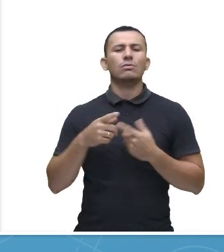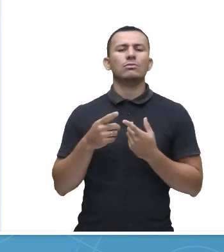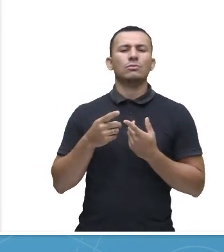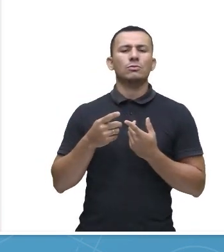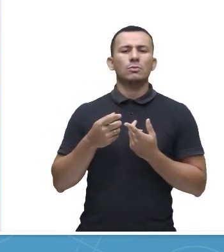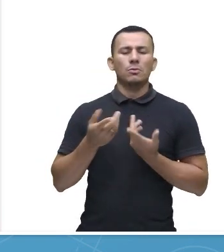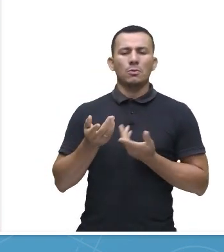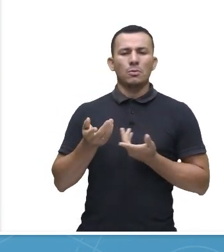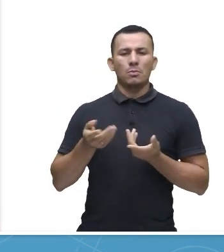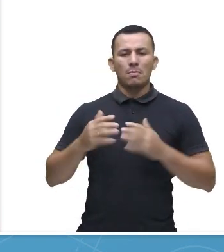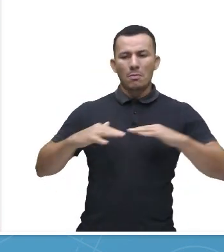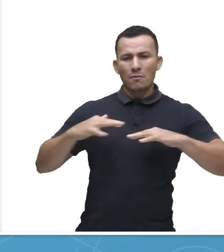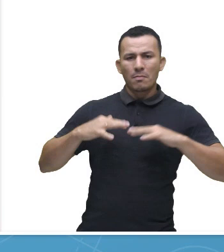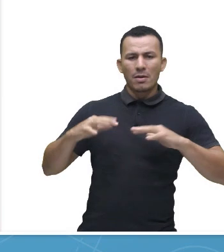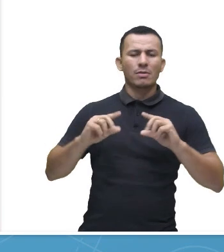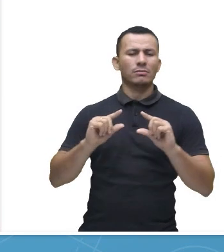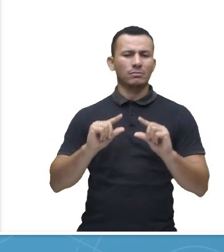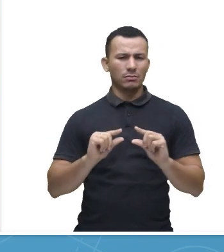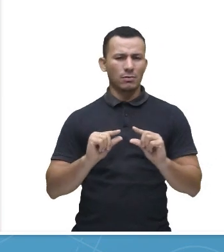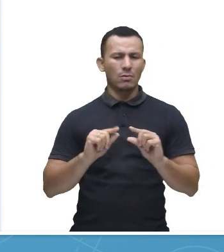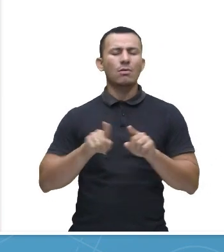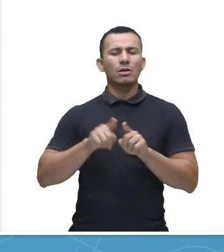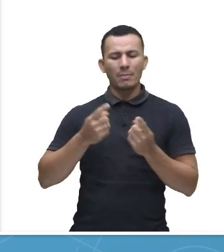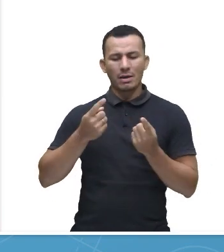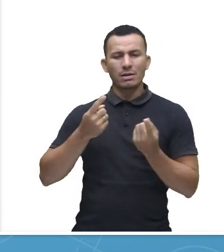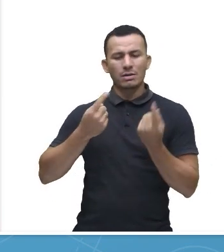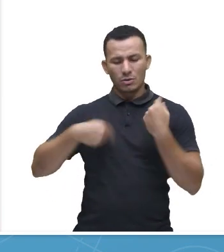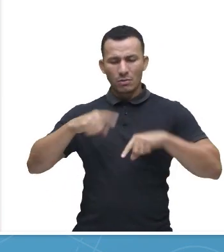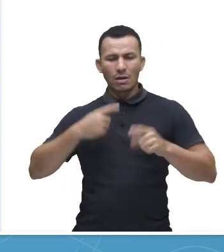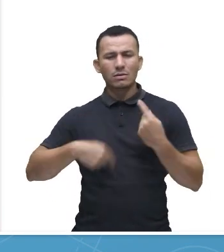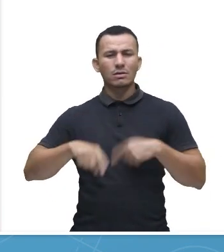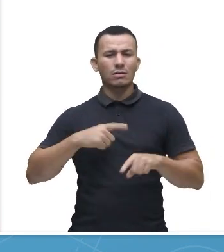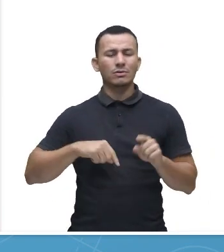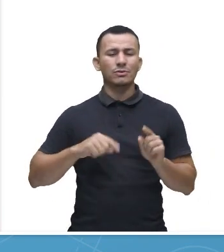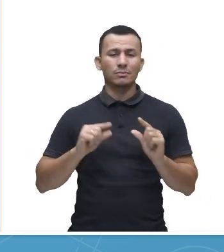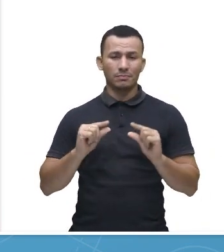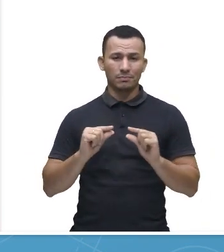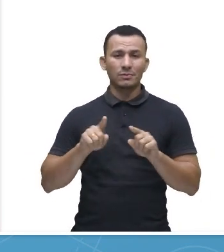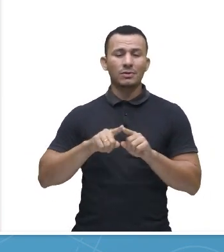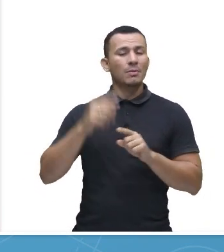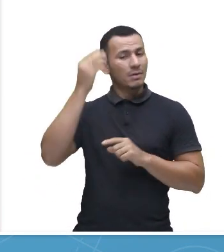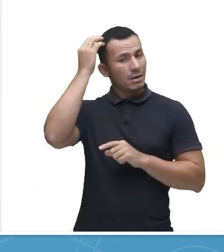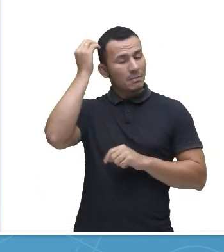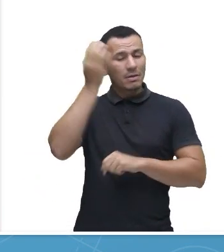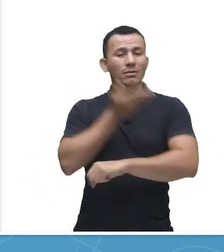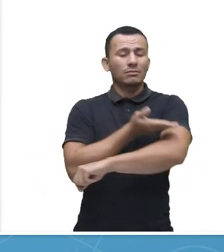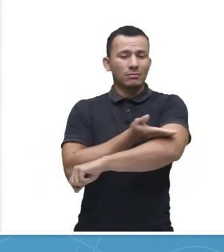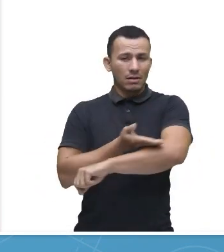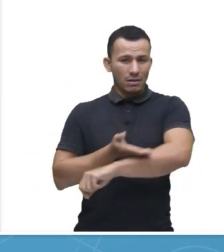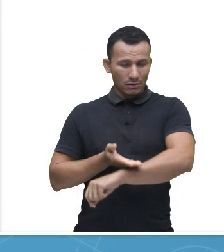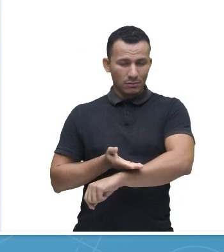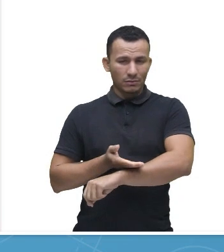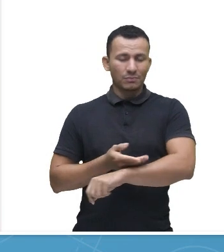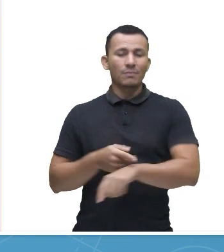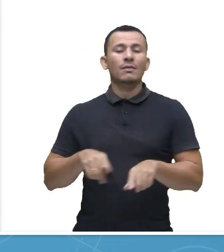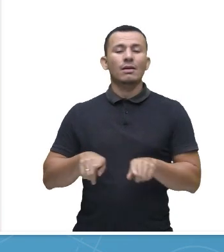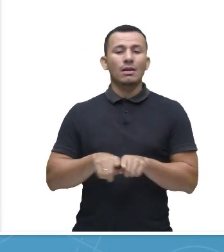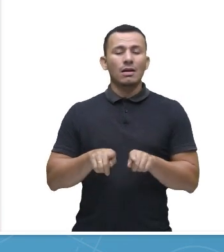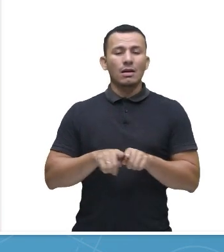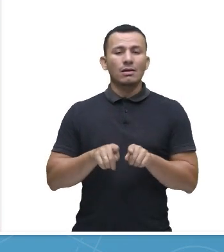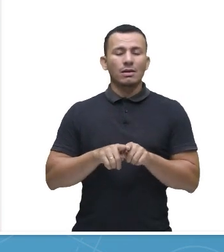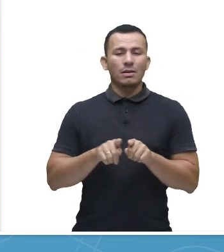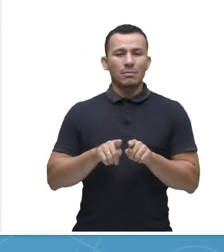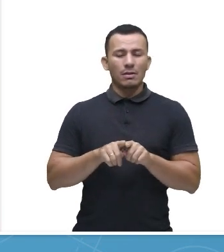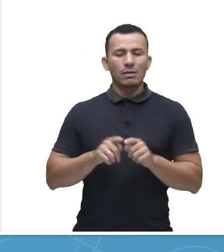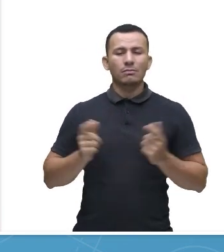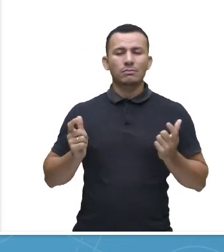e mobilidade das articulações, aparição de cabelos brancos e perda dos cabelos, redução da acuidade